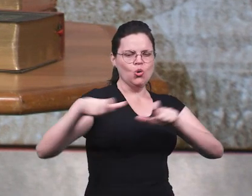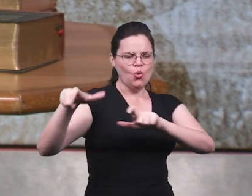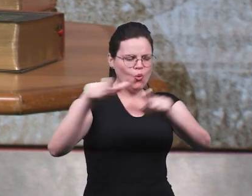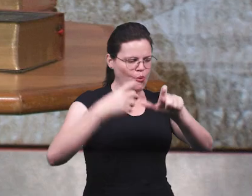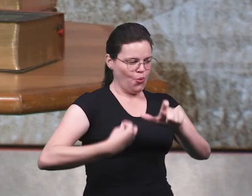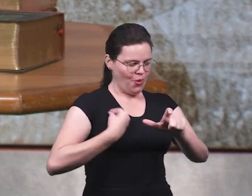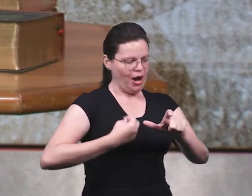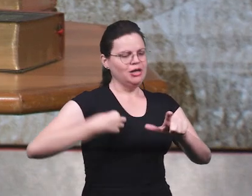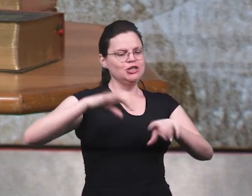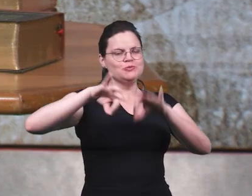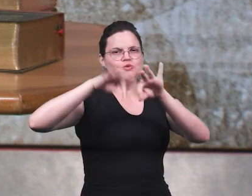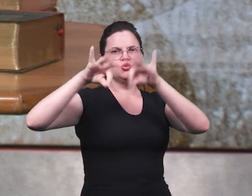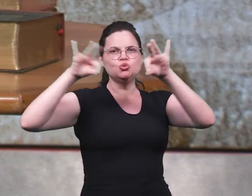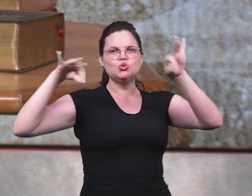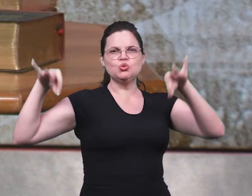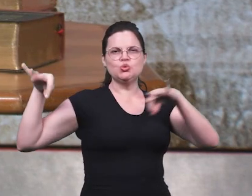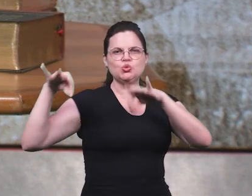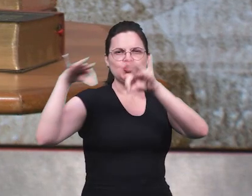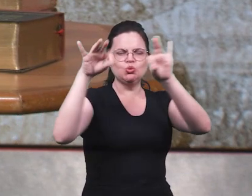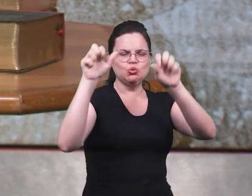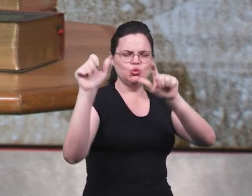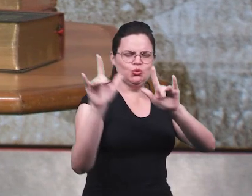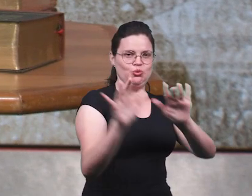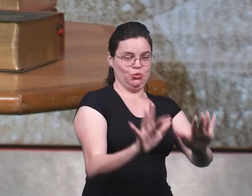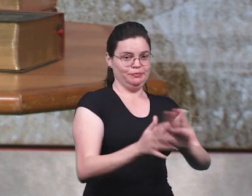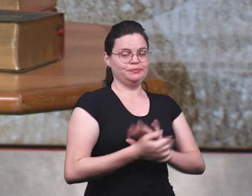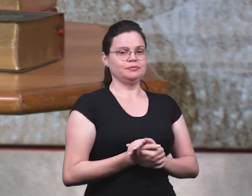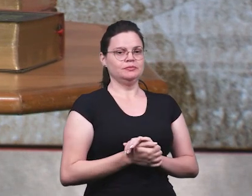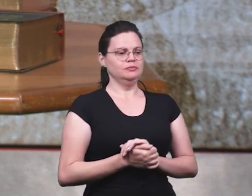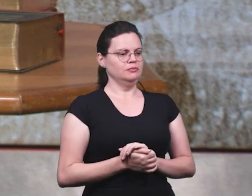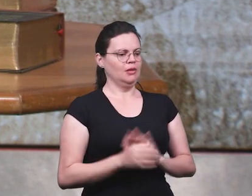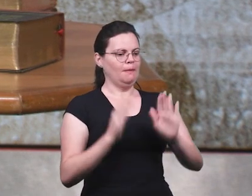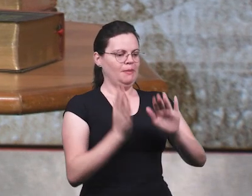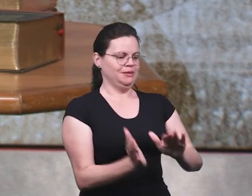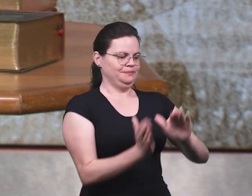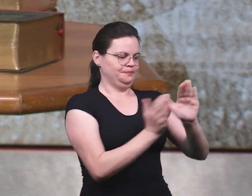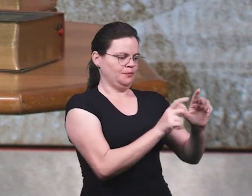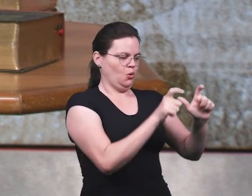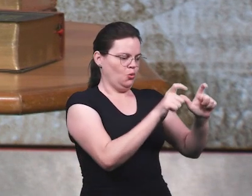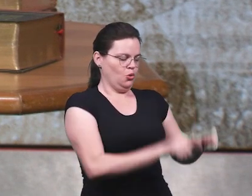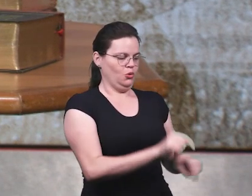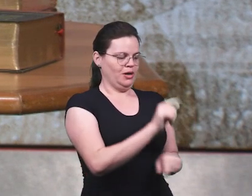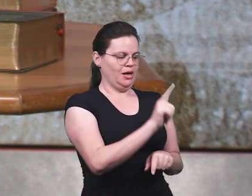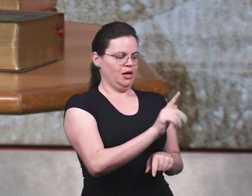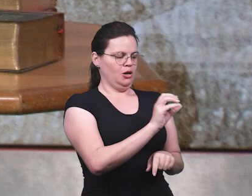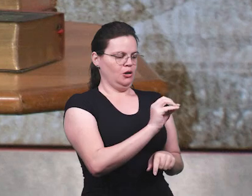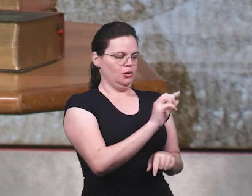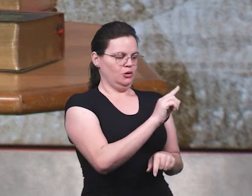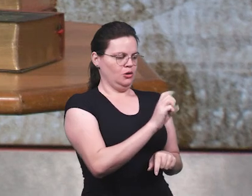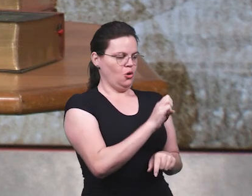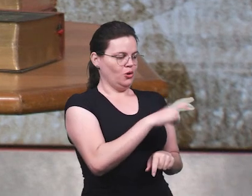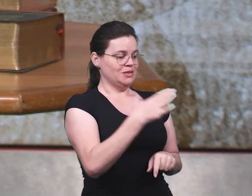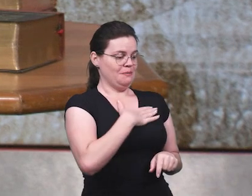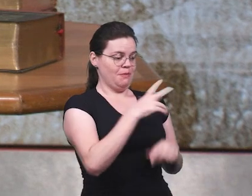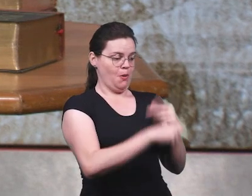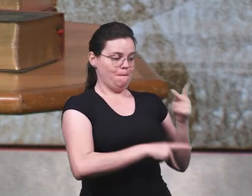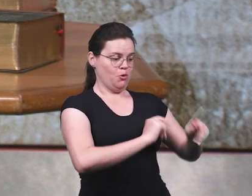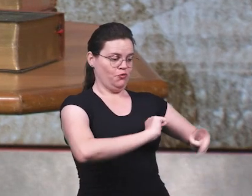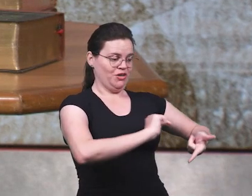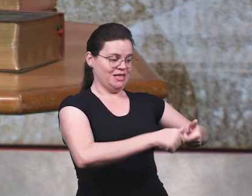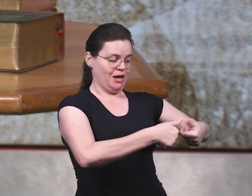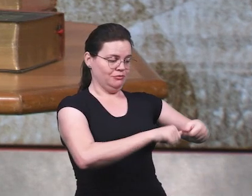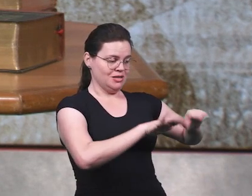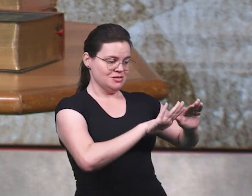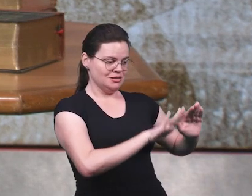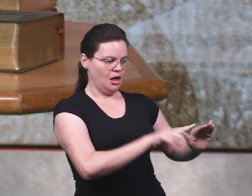estiverem. Naquele dia eu separarei a terra de Gósen, em que meu povo habita, a